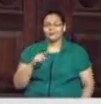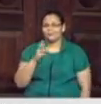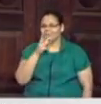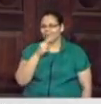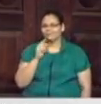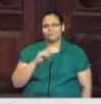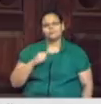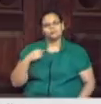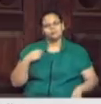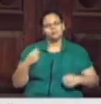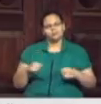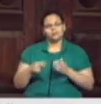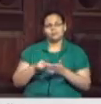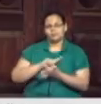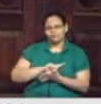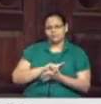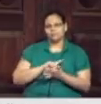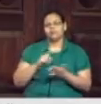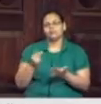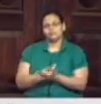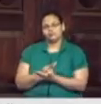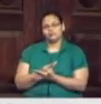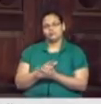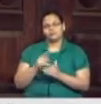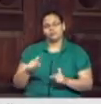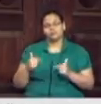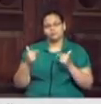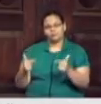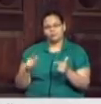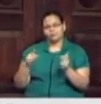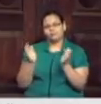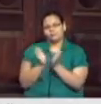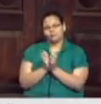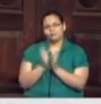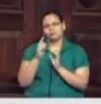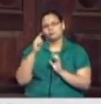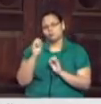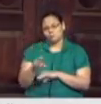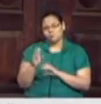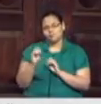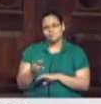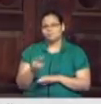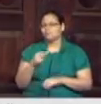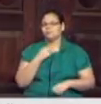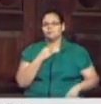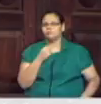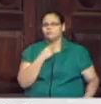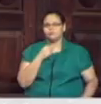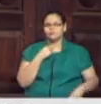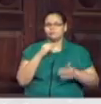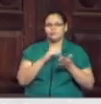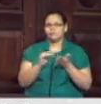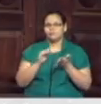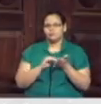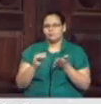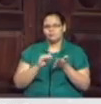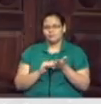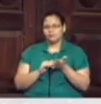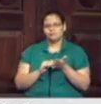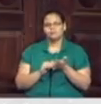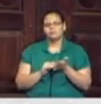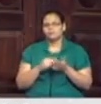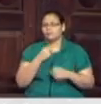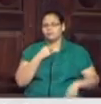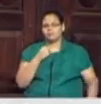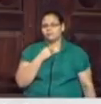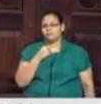como iniciativa da gestão. Essa iniciativa é da Comissão de Educação, porque não pode a Secretaria, deputado Osório, já lhe concedo a parte,